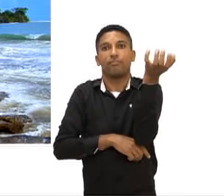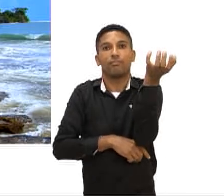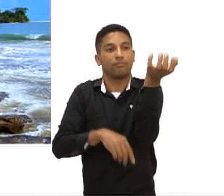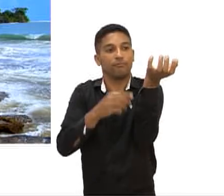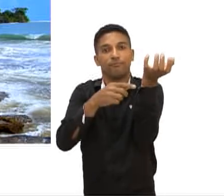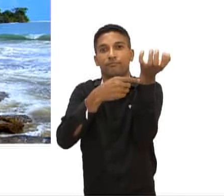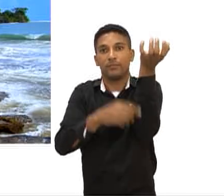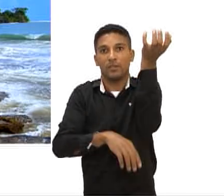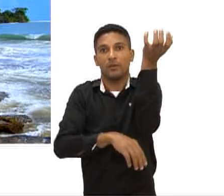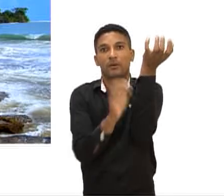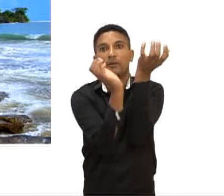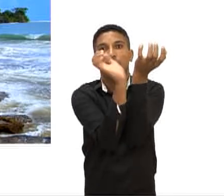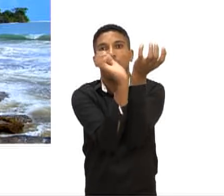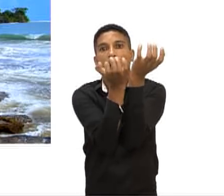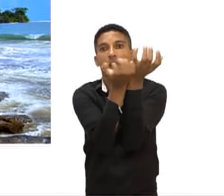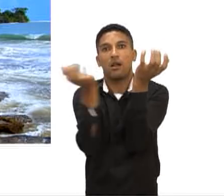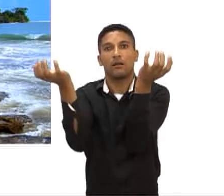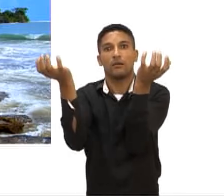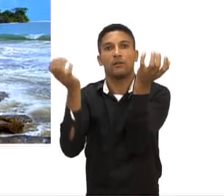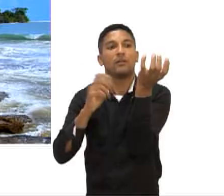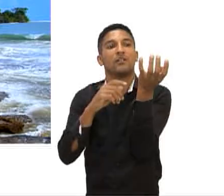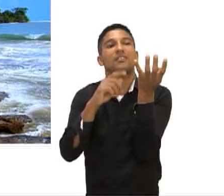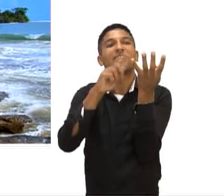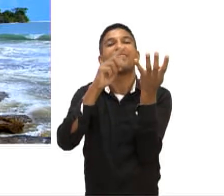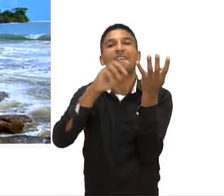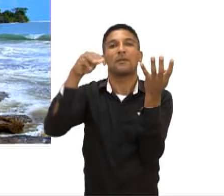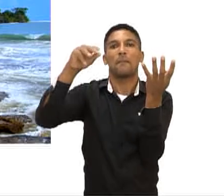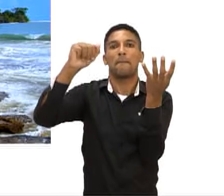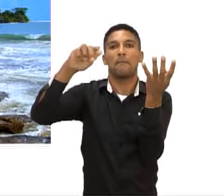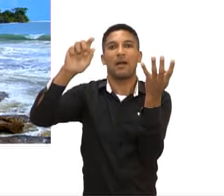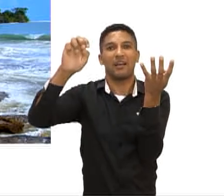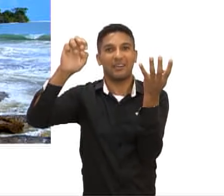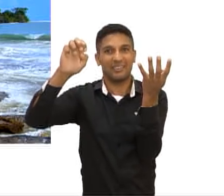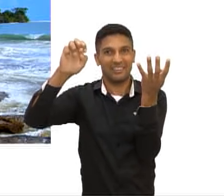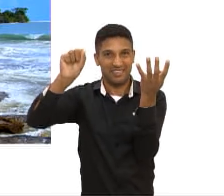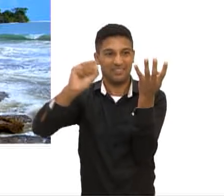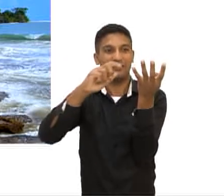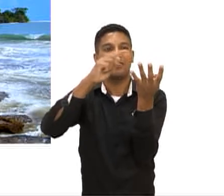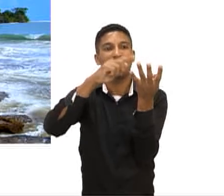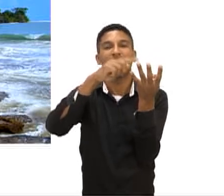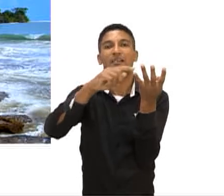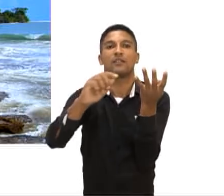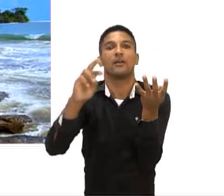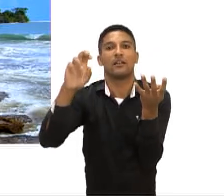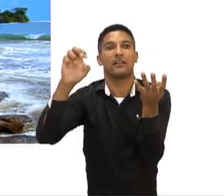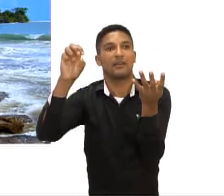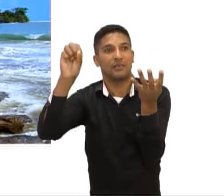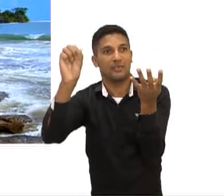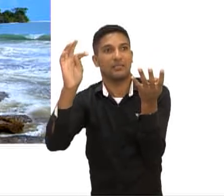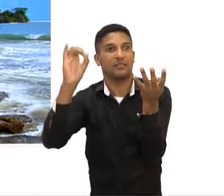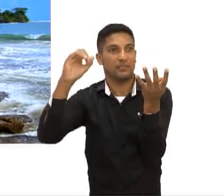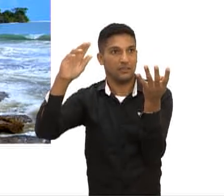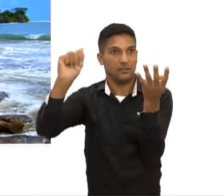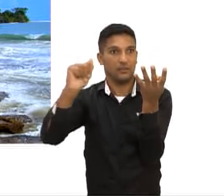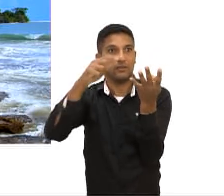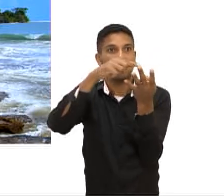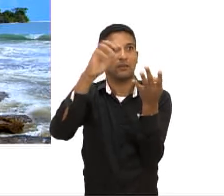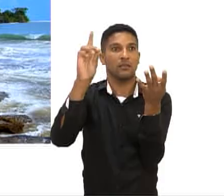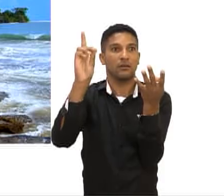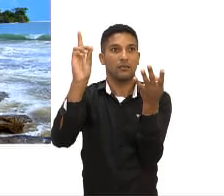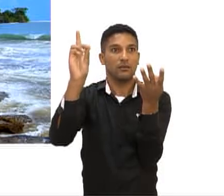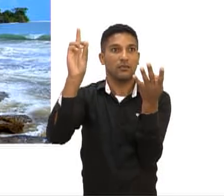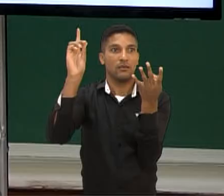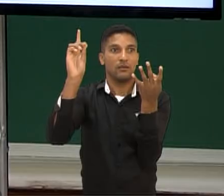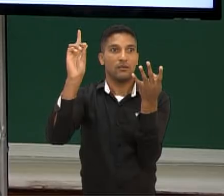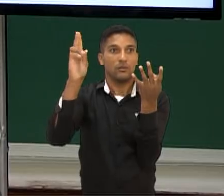litoral: mangues, restinga, dunas e praias. Aqui nessa imagem a